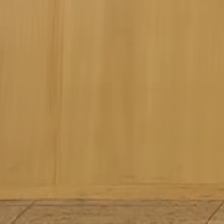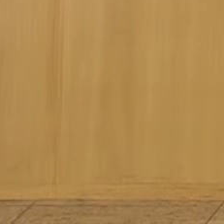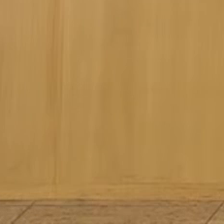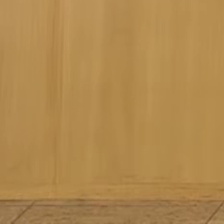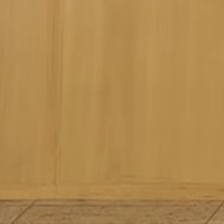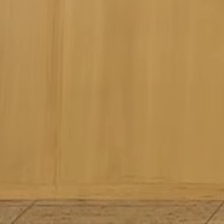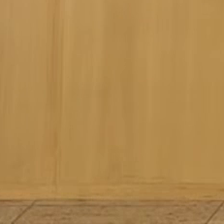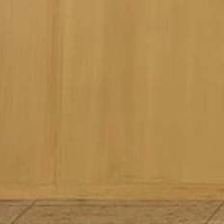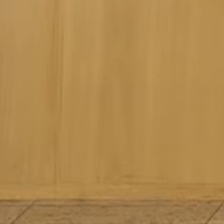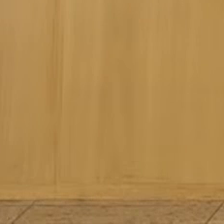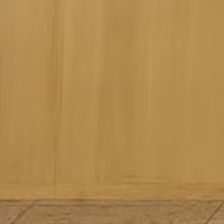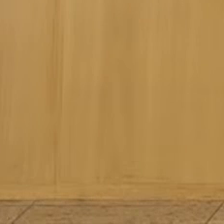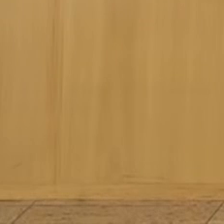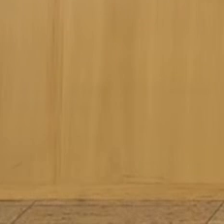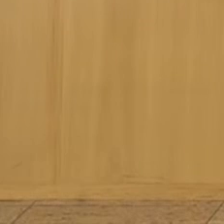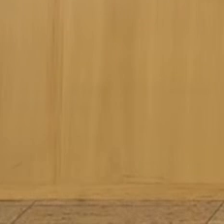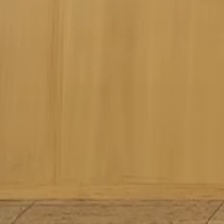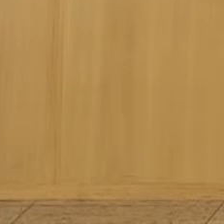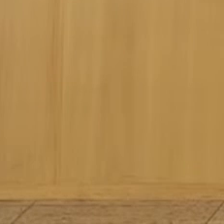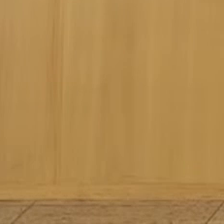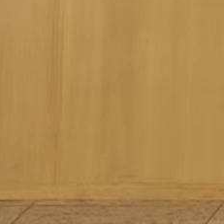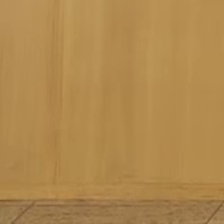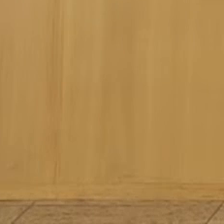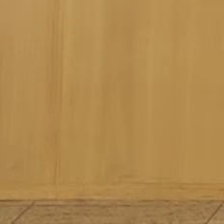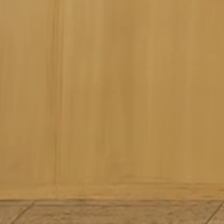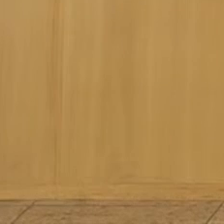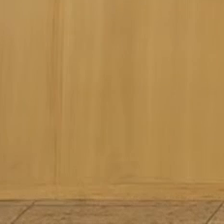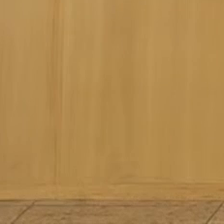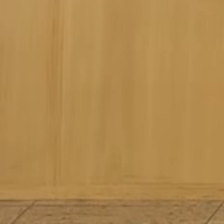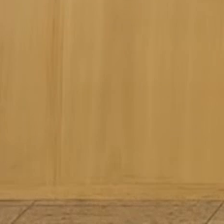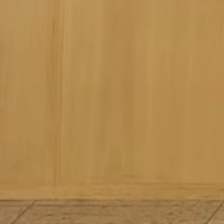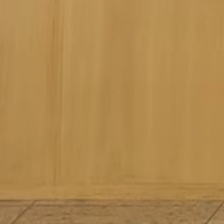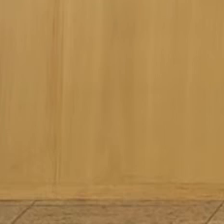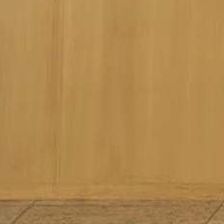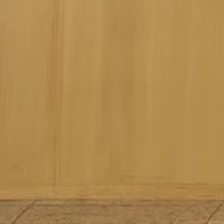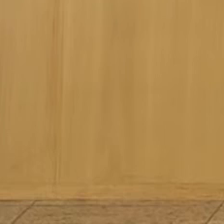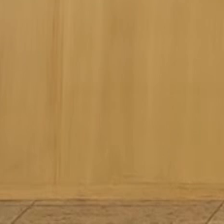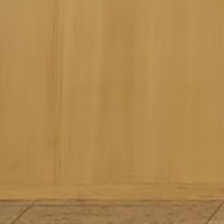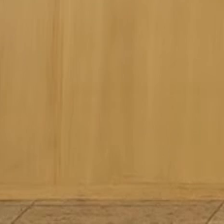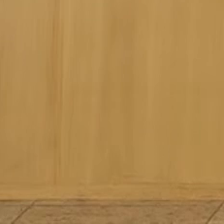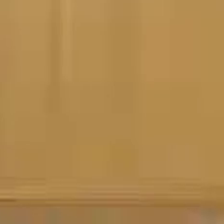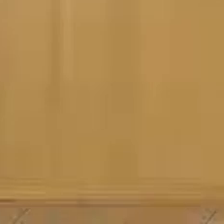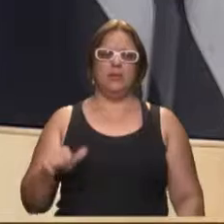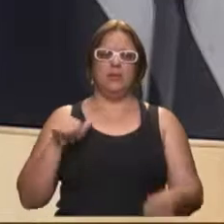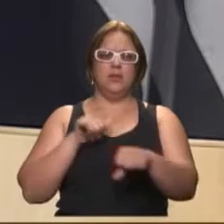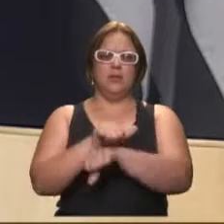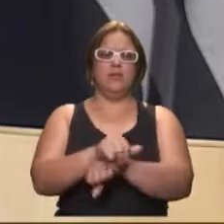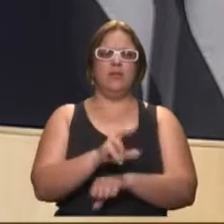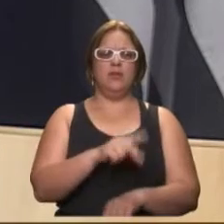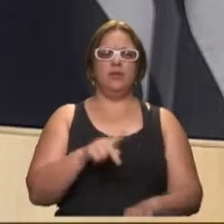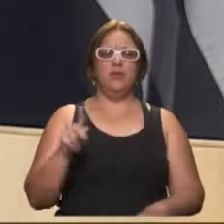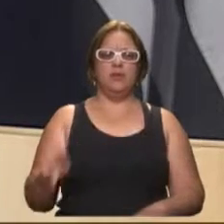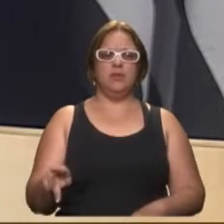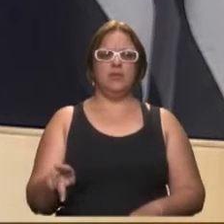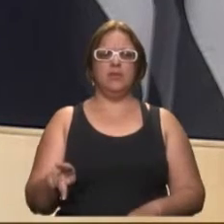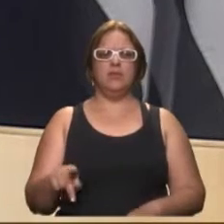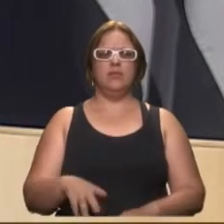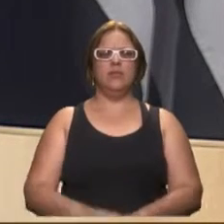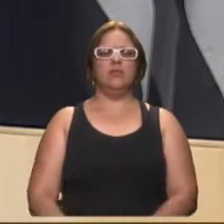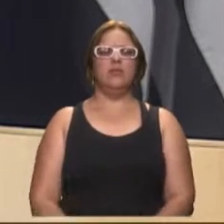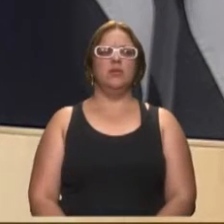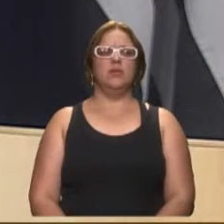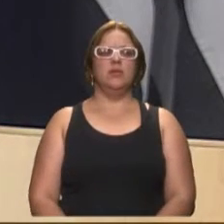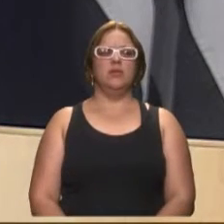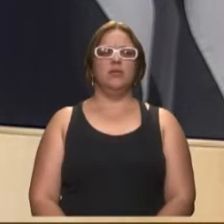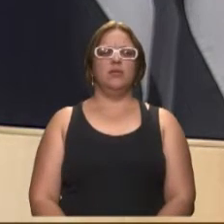de professores na rede municipal e pediu isenção de taxas para alunos da FEGO Camargo. Nós recebemos a